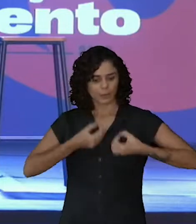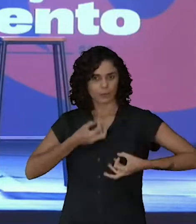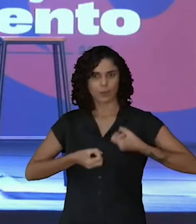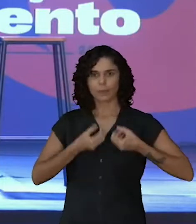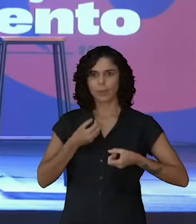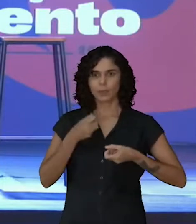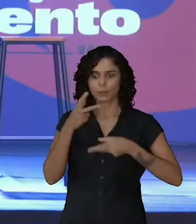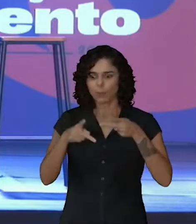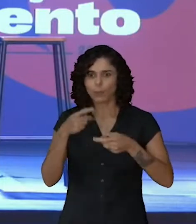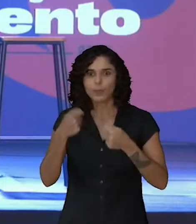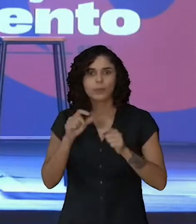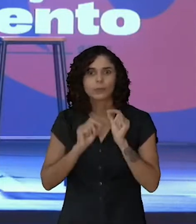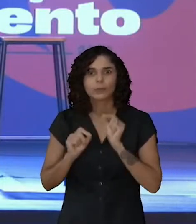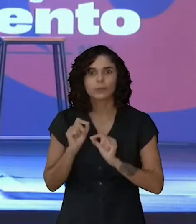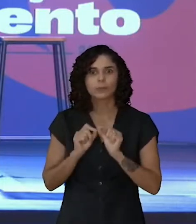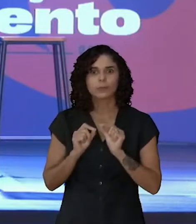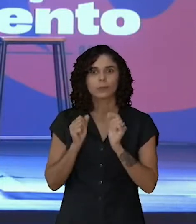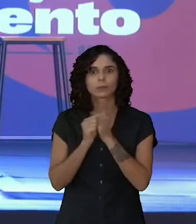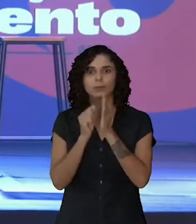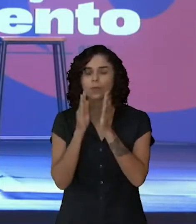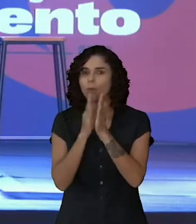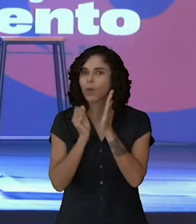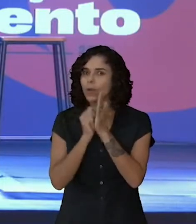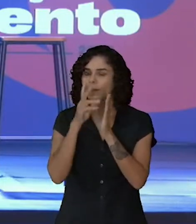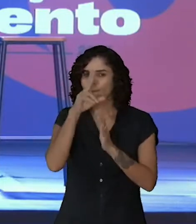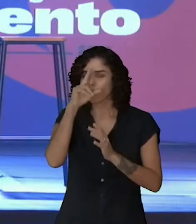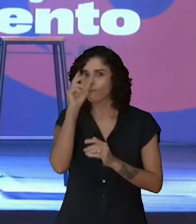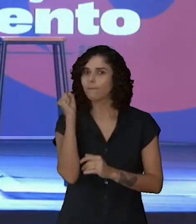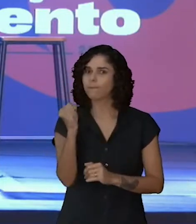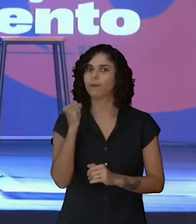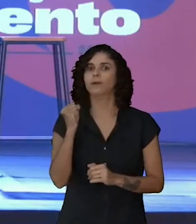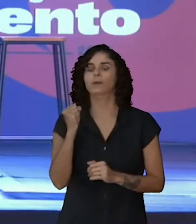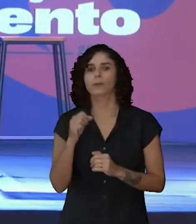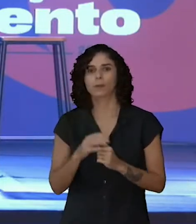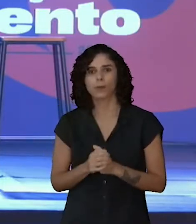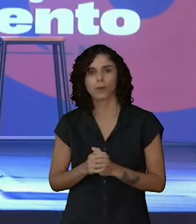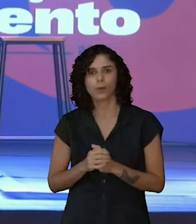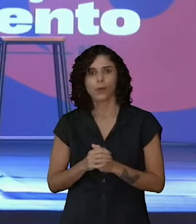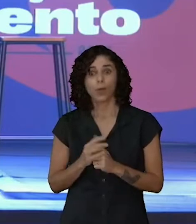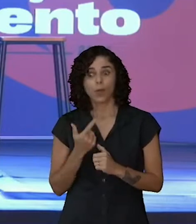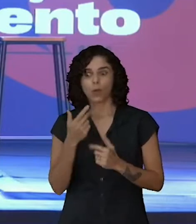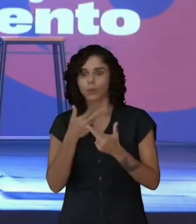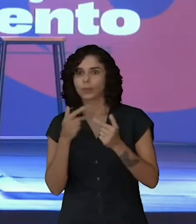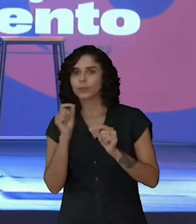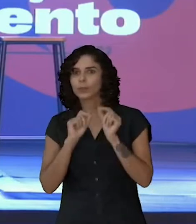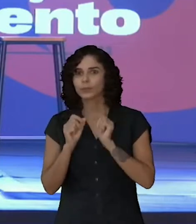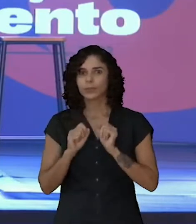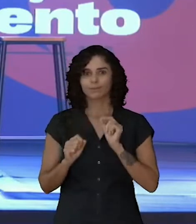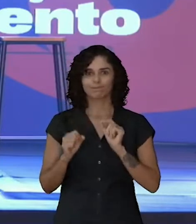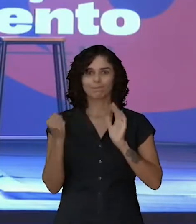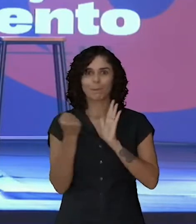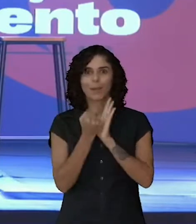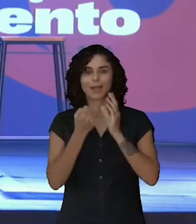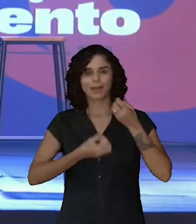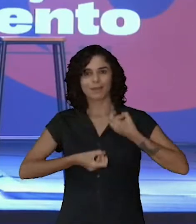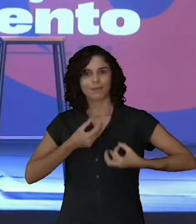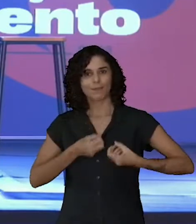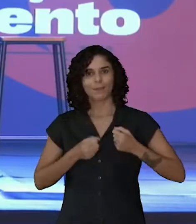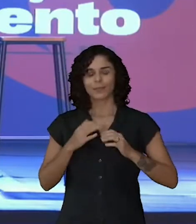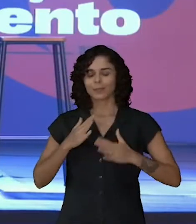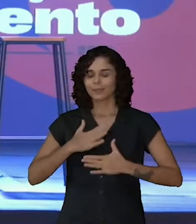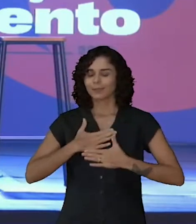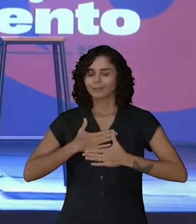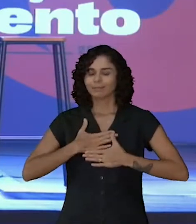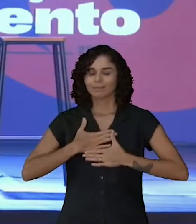nunca orou. Uma outra coisa que é marca de um avivamento é a paixão pela palavra de